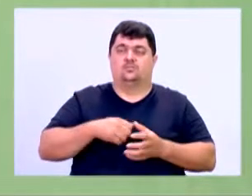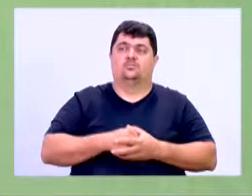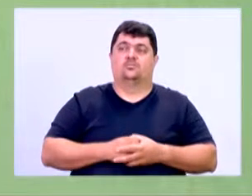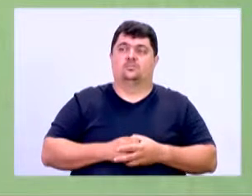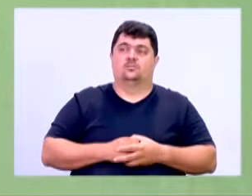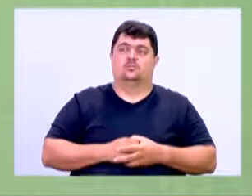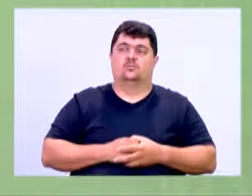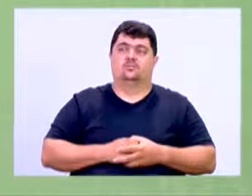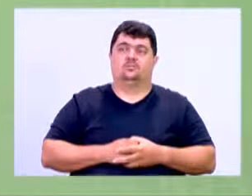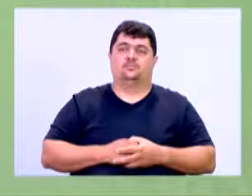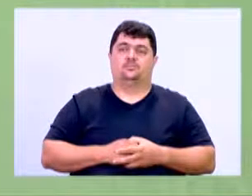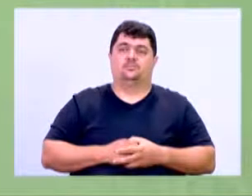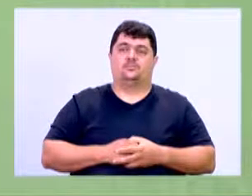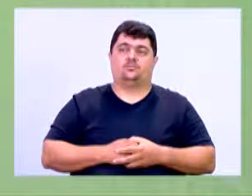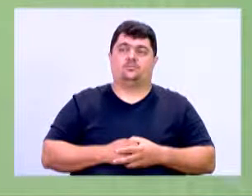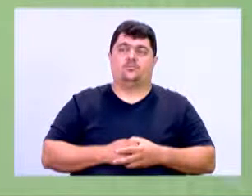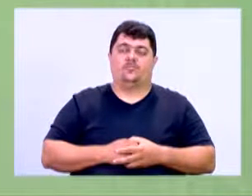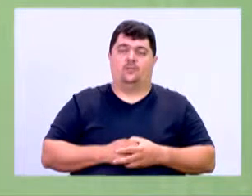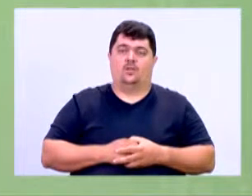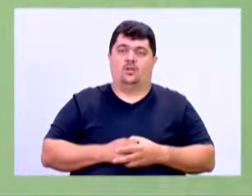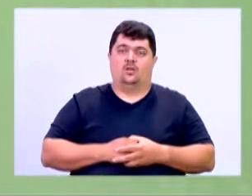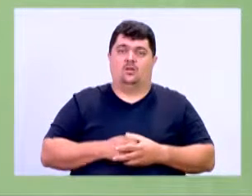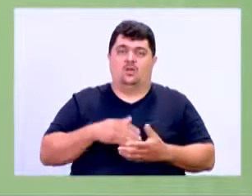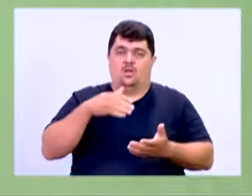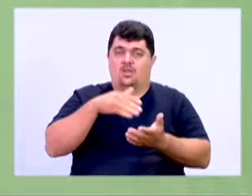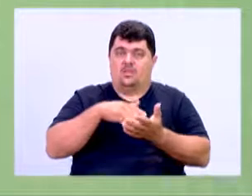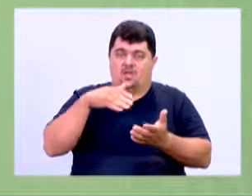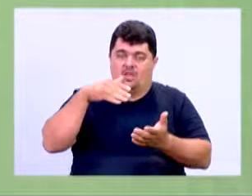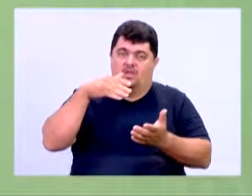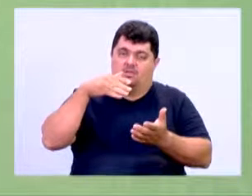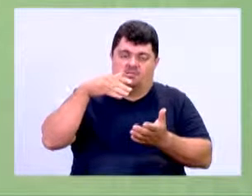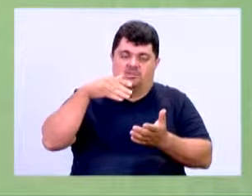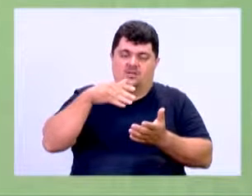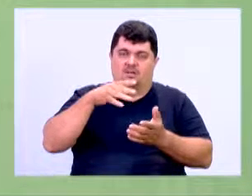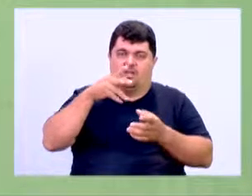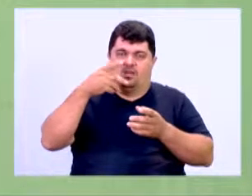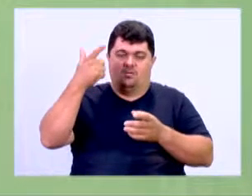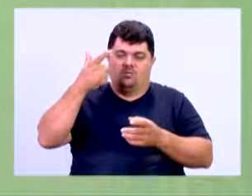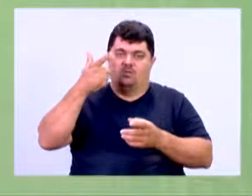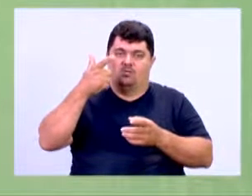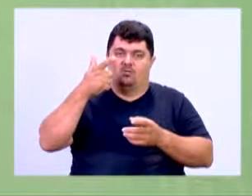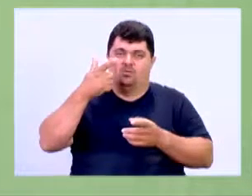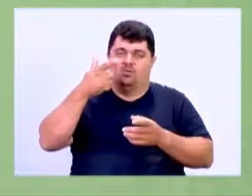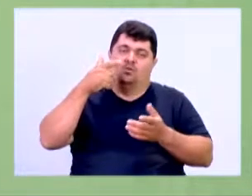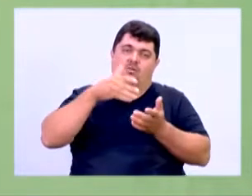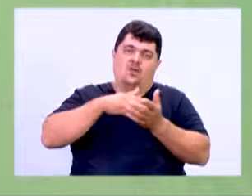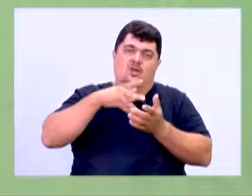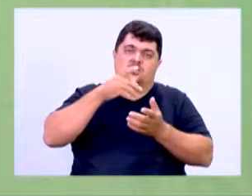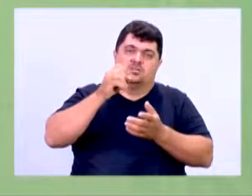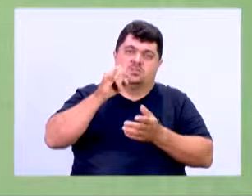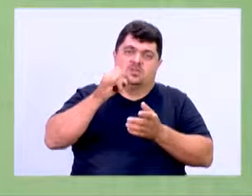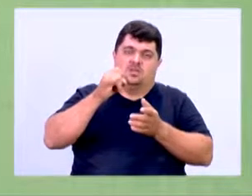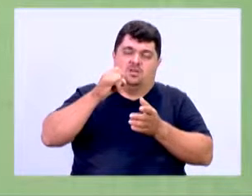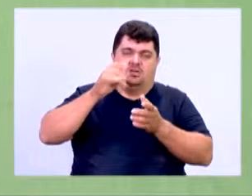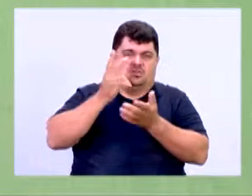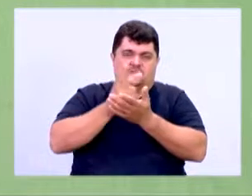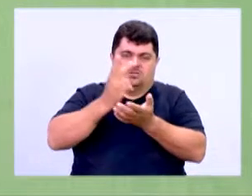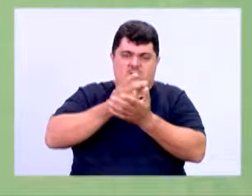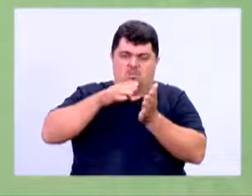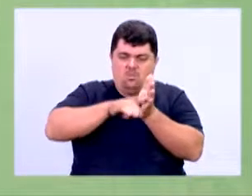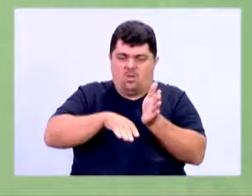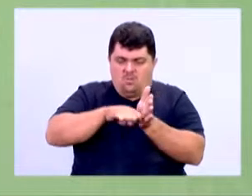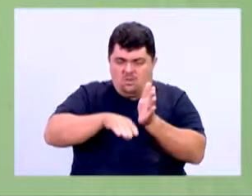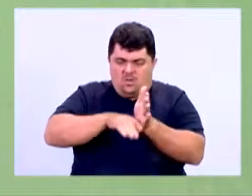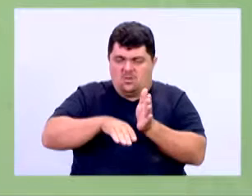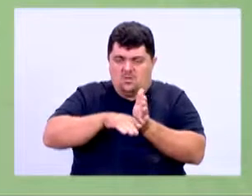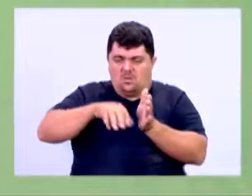mensagem, o valor é negativo. Então, observe que até quando for nessa condição, a mensagem, aqui,